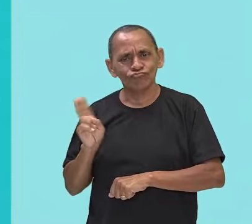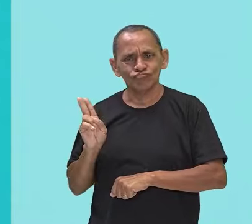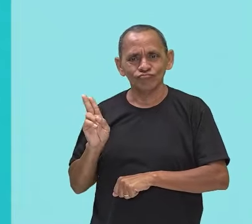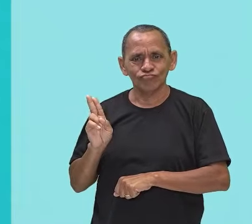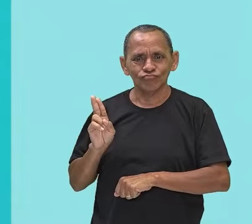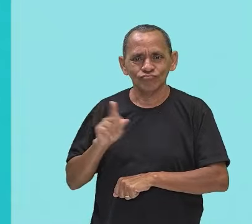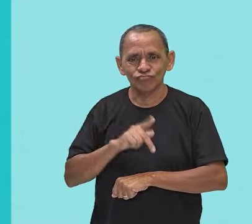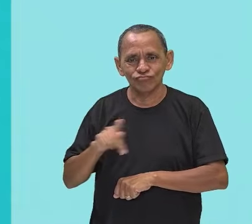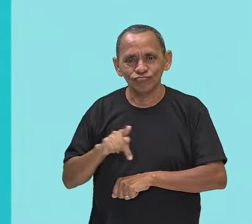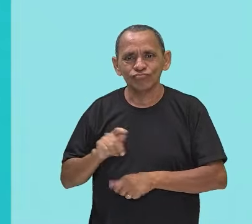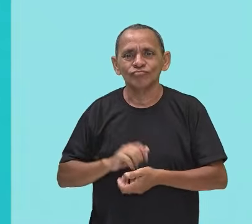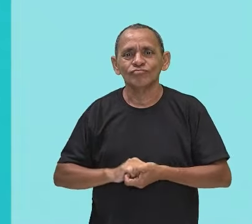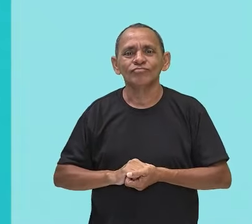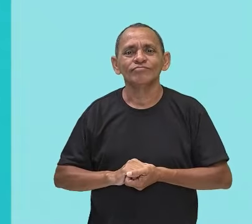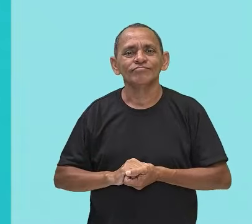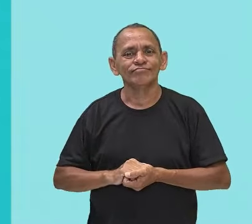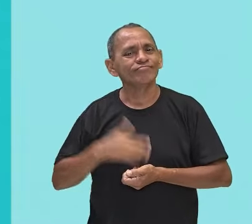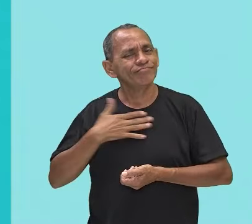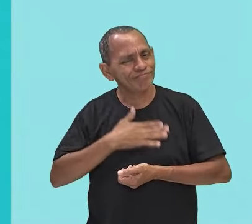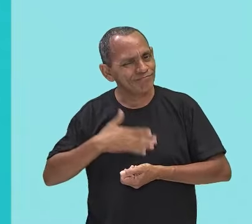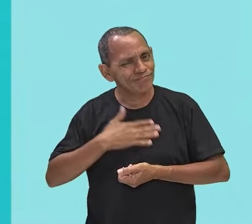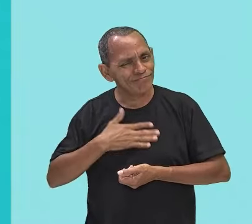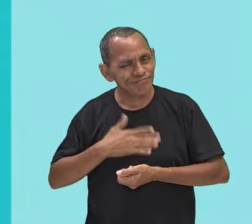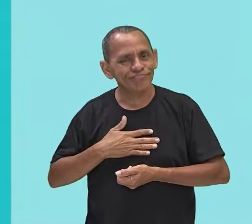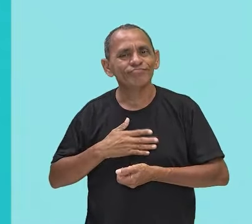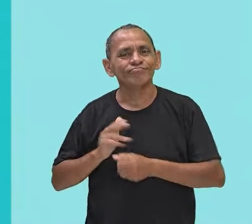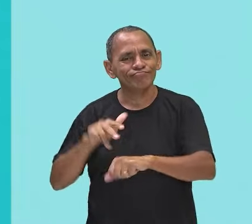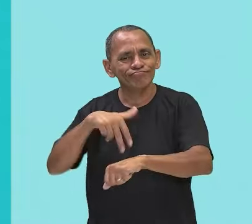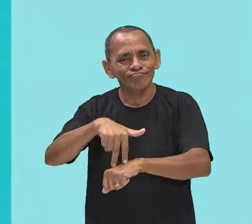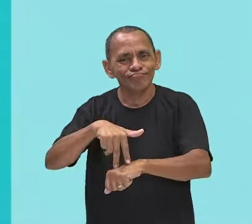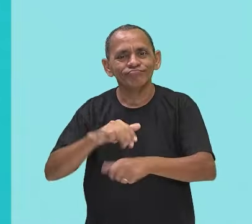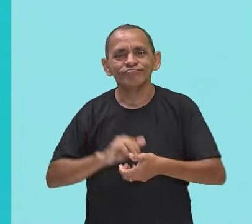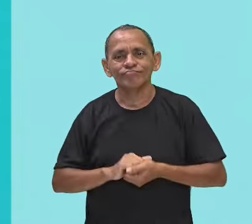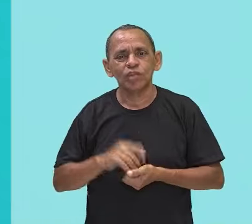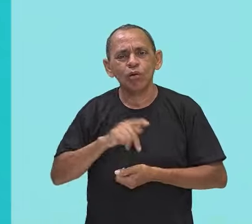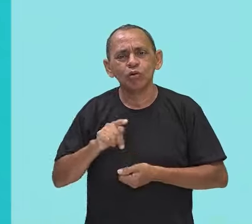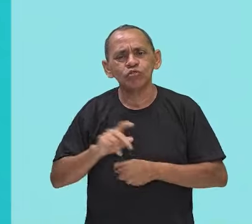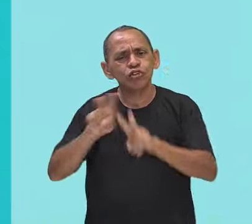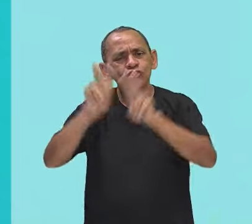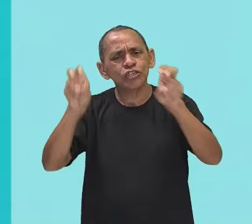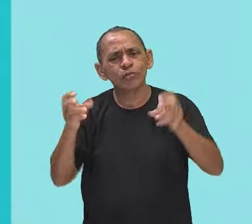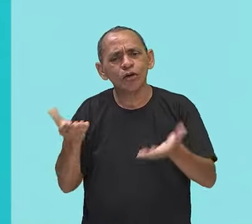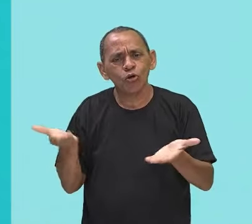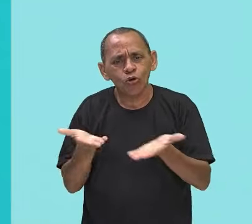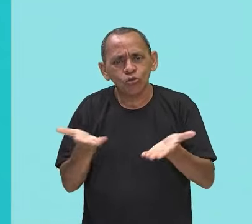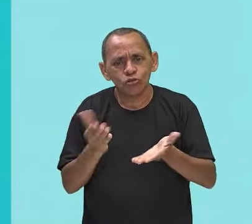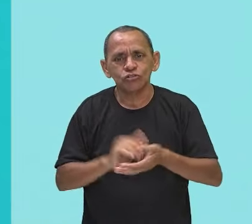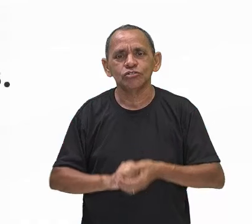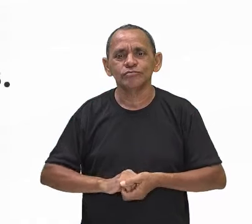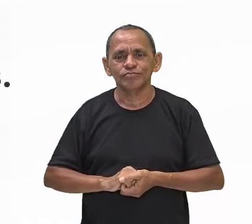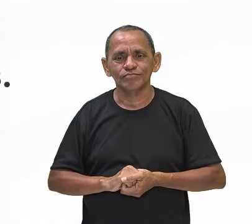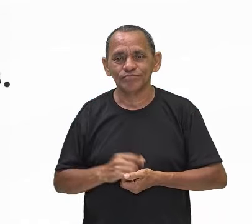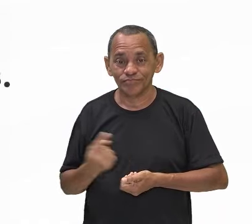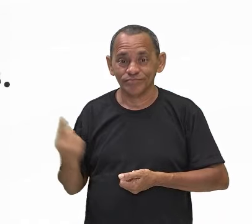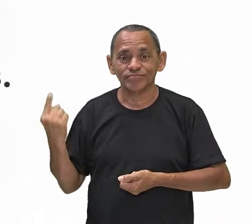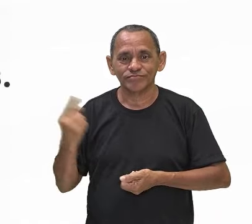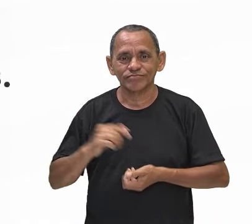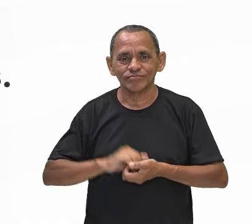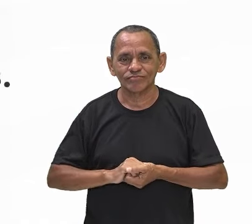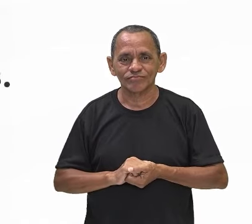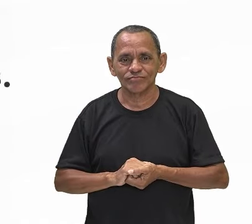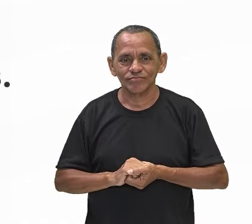língua portuguesa, e é um prazer tê-los aqui. Professora, afinal, o que nós vamos estudar? Acompanhe aí comigo. Olha o que vai aparecer